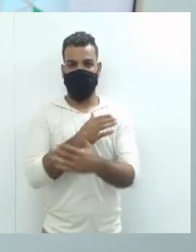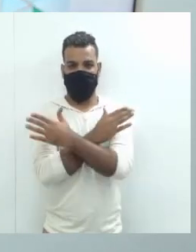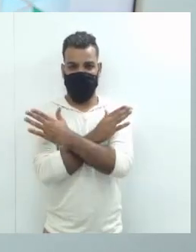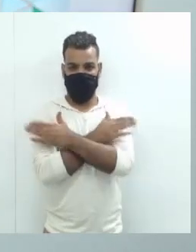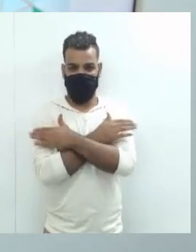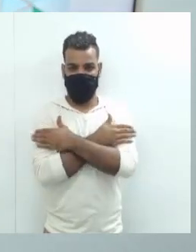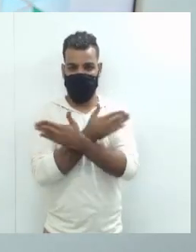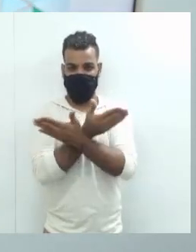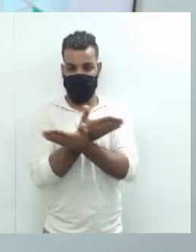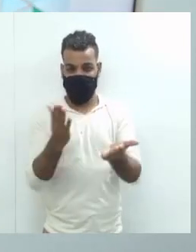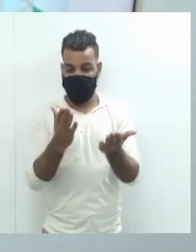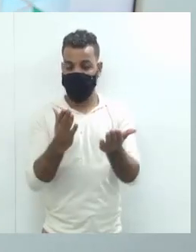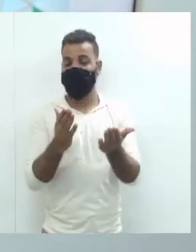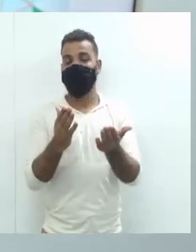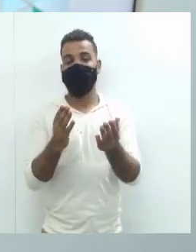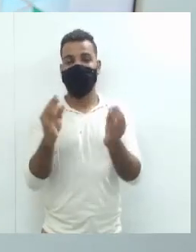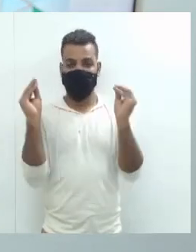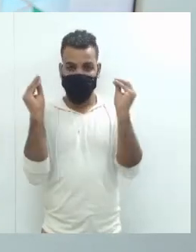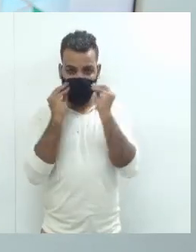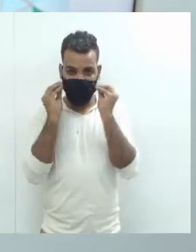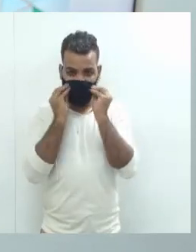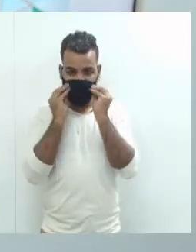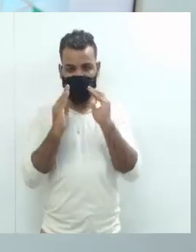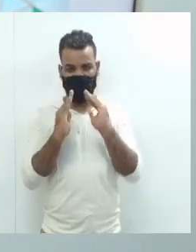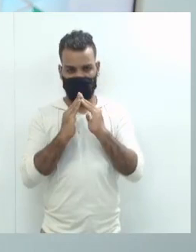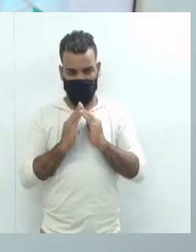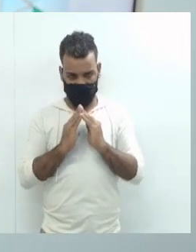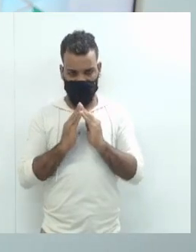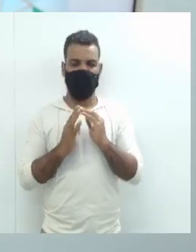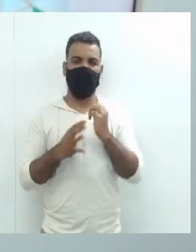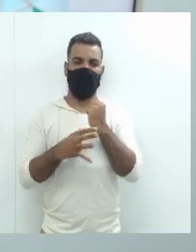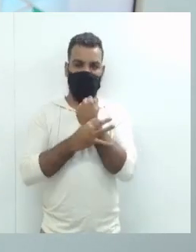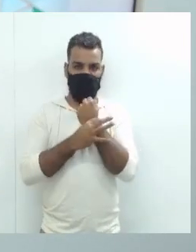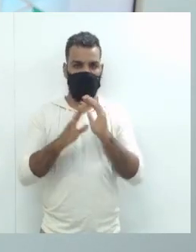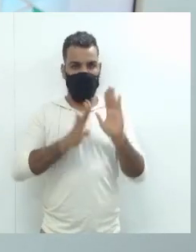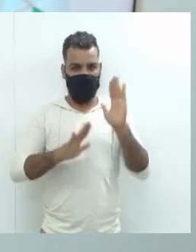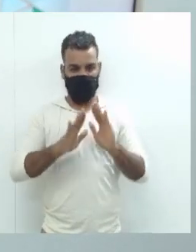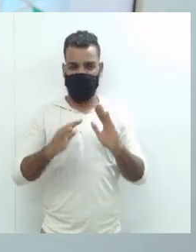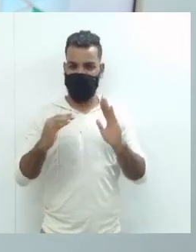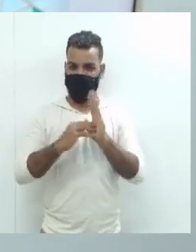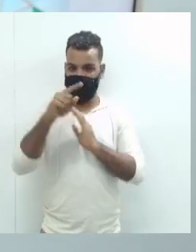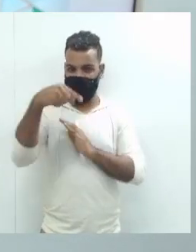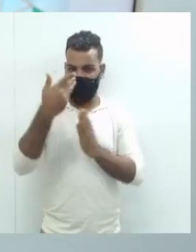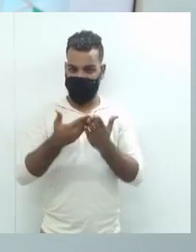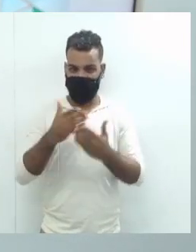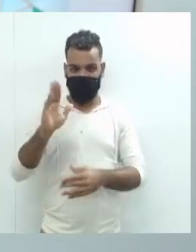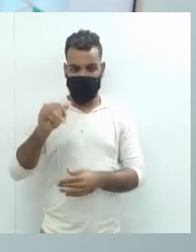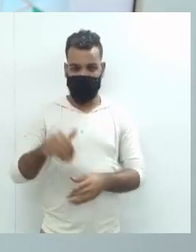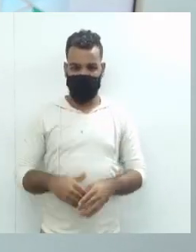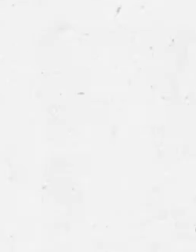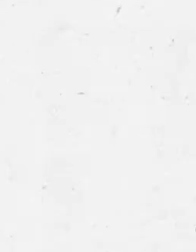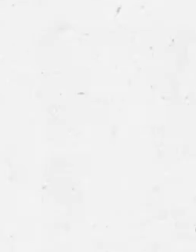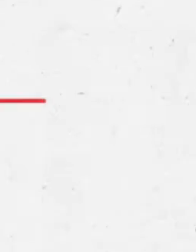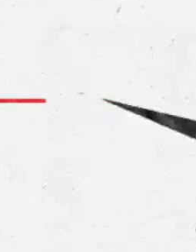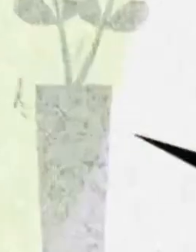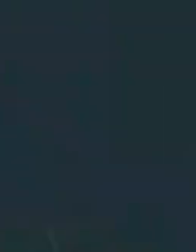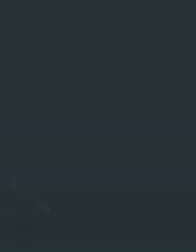para vocês, um beijo, fiquem em casa, se cuidem e até a próxima aula. Tchau, tchau.